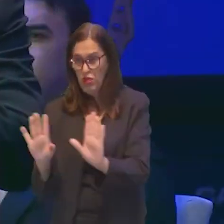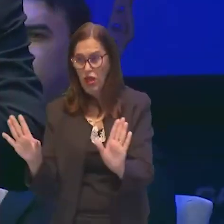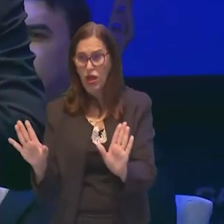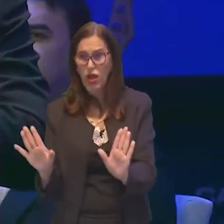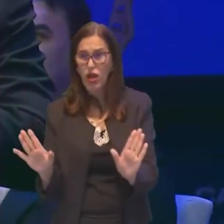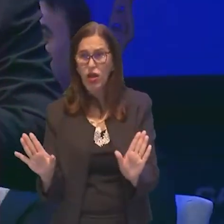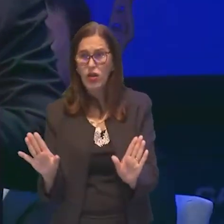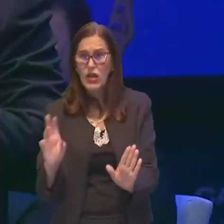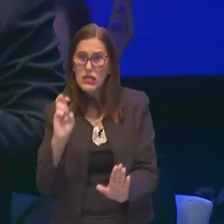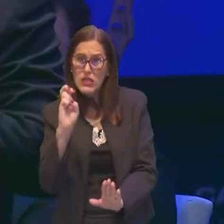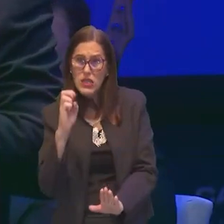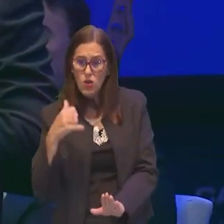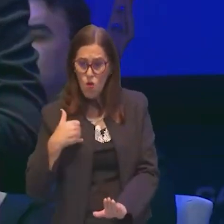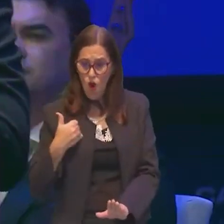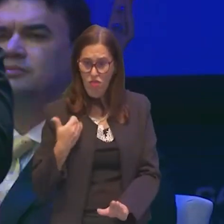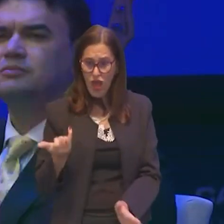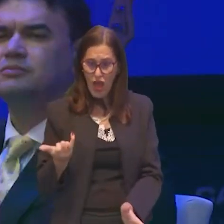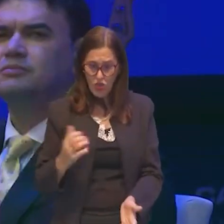com 5 anos de idade.